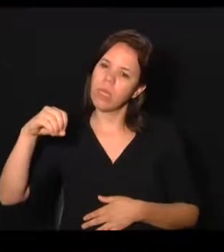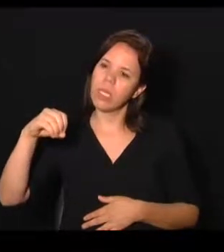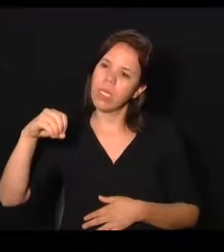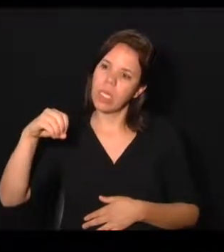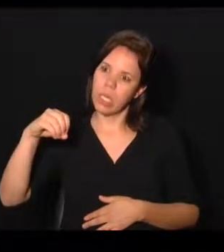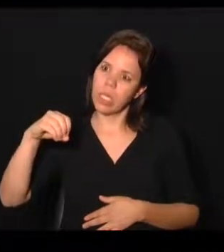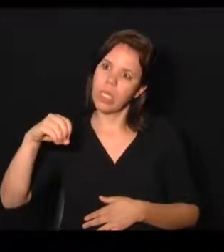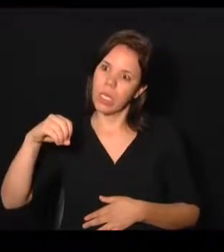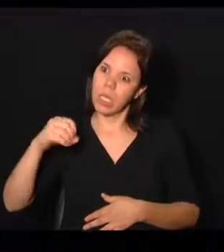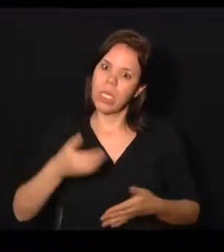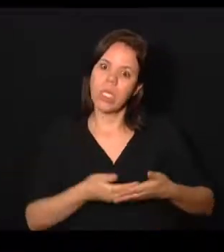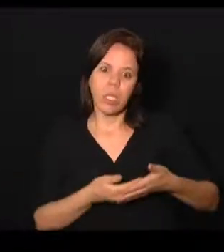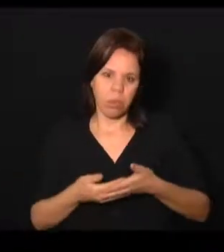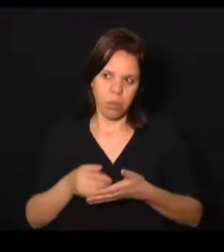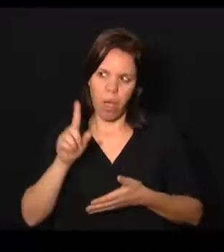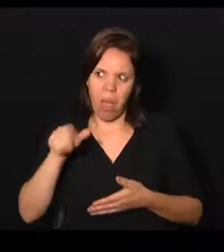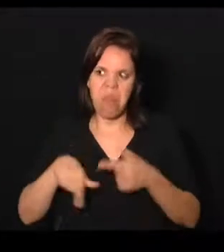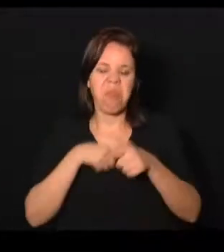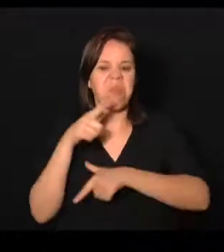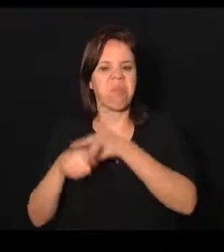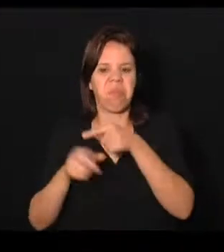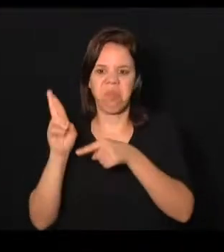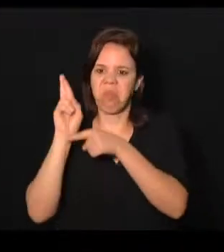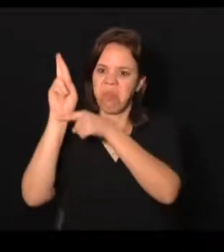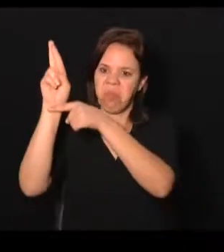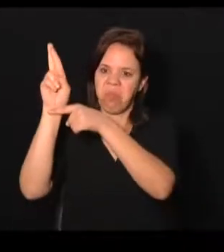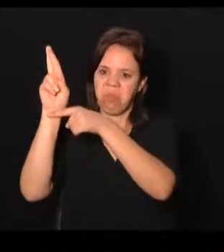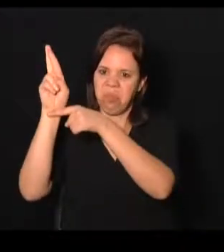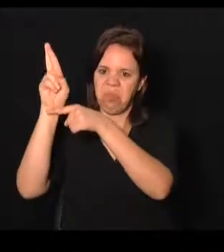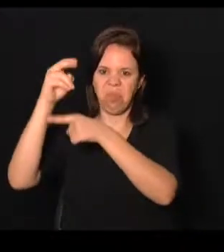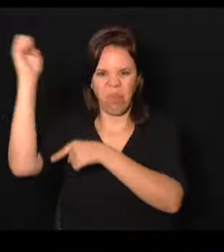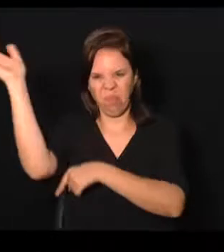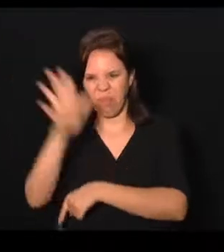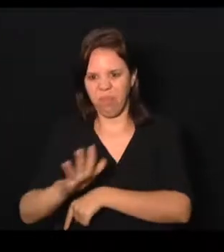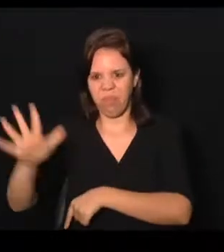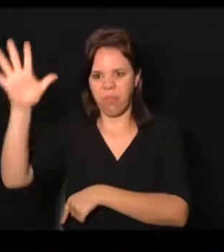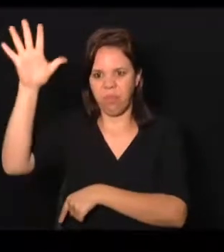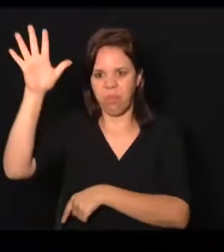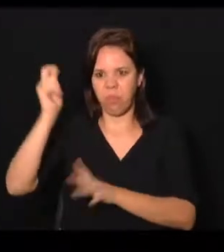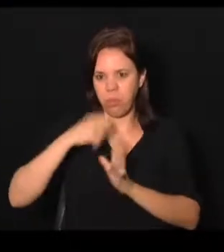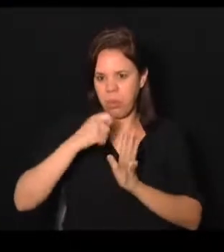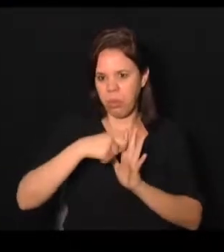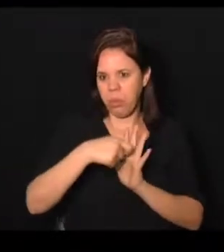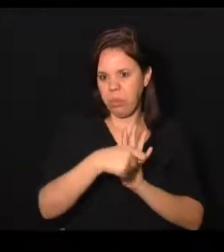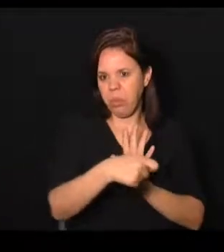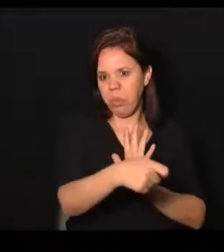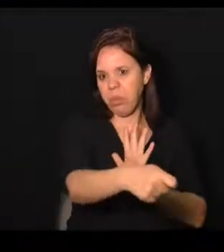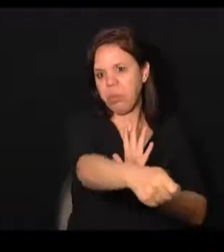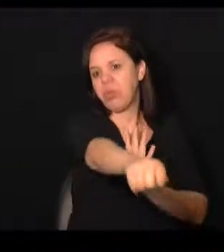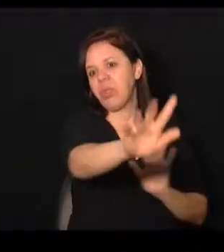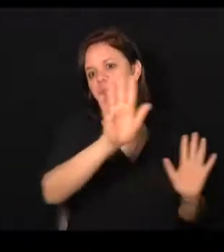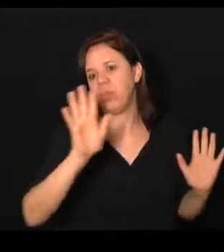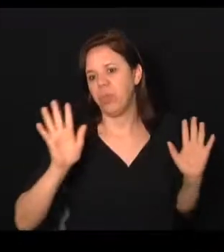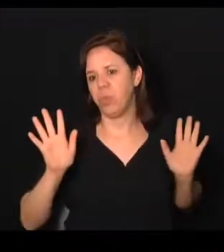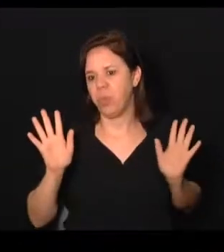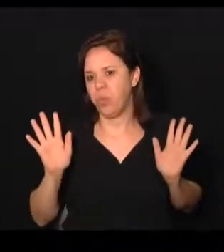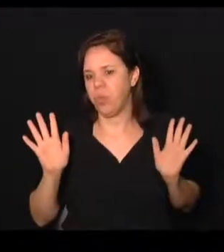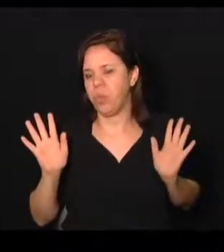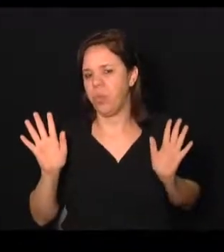é um serviço de referência nacional. 900 crianças mês. Sim. Nasce na maternidade